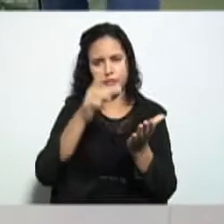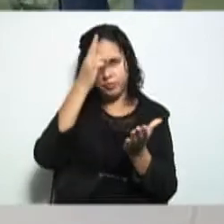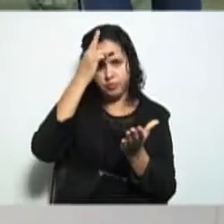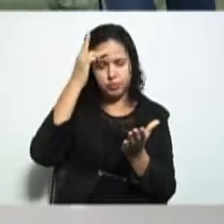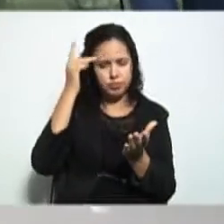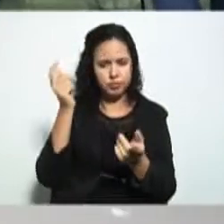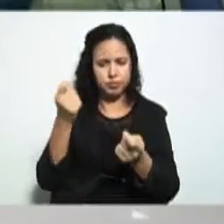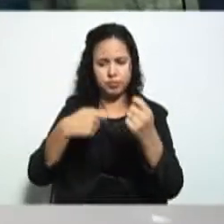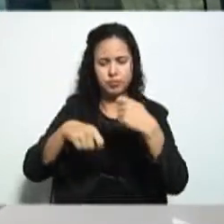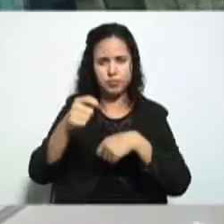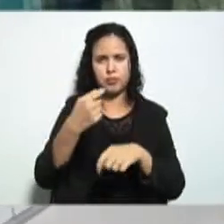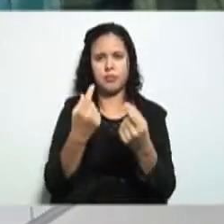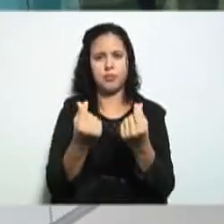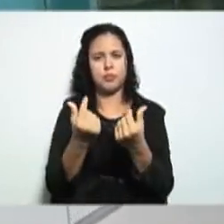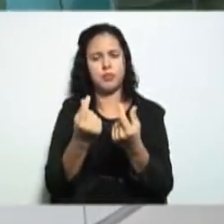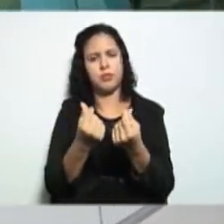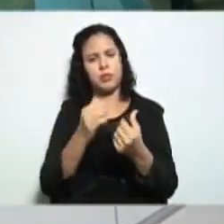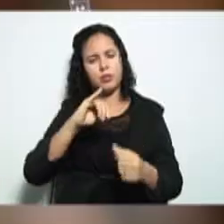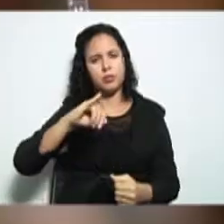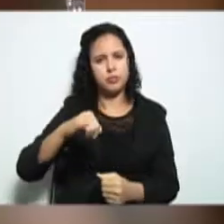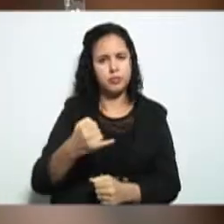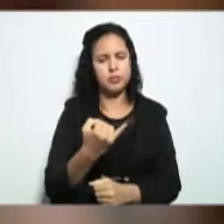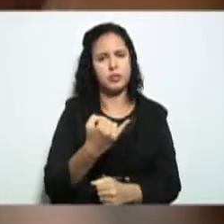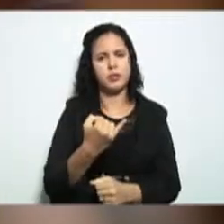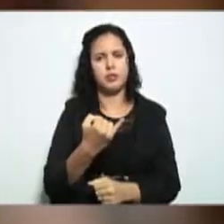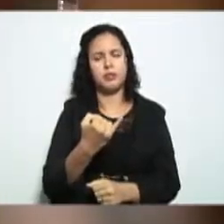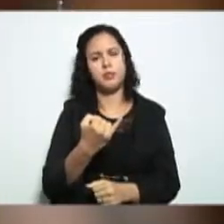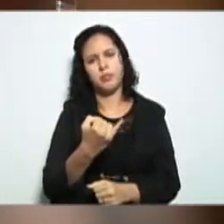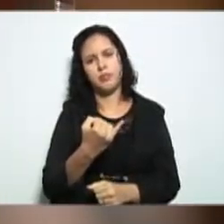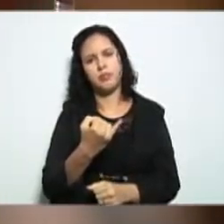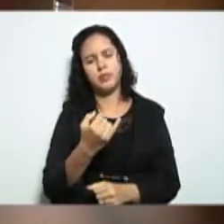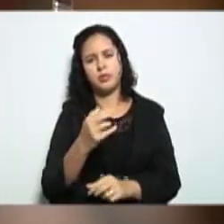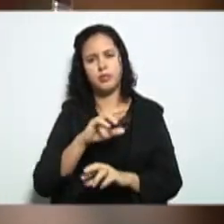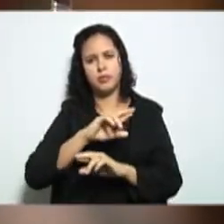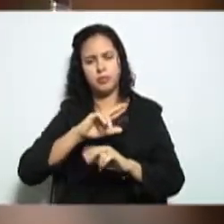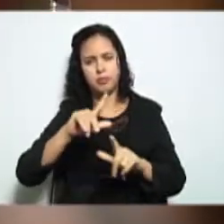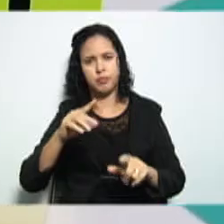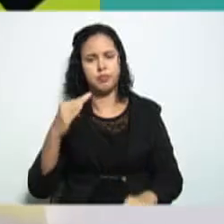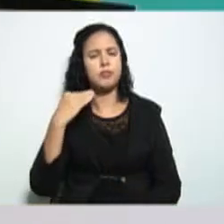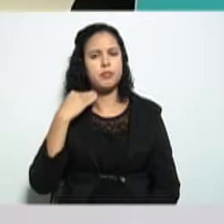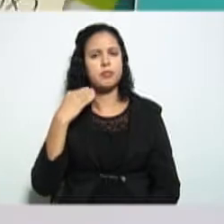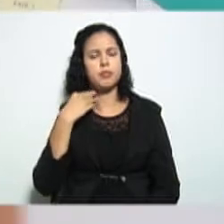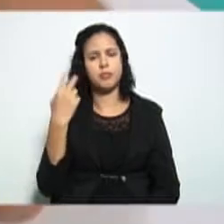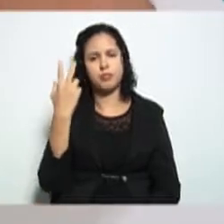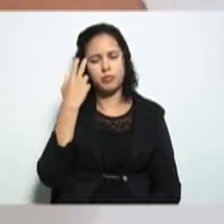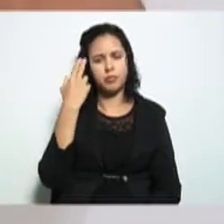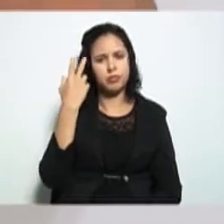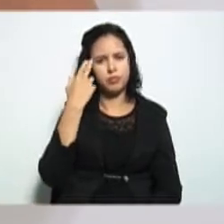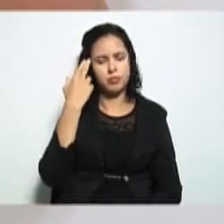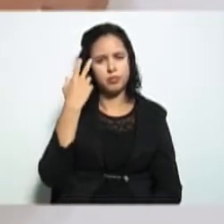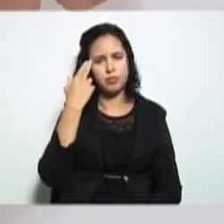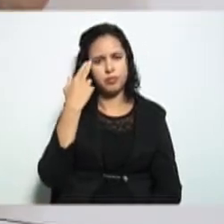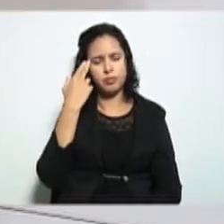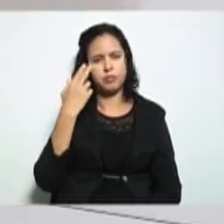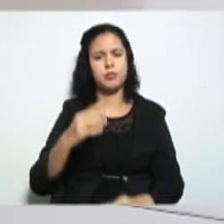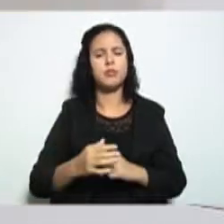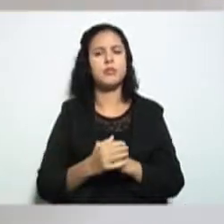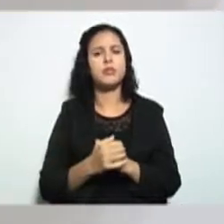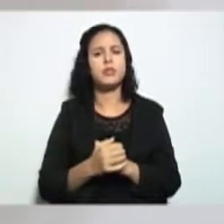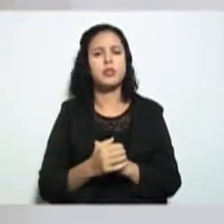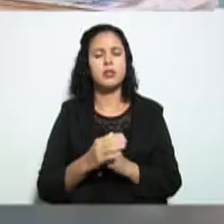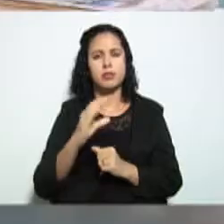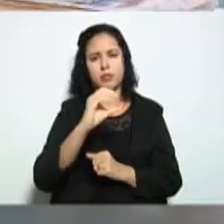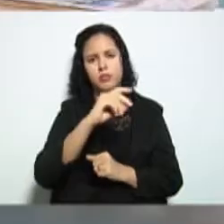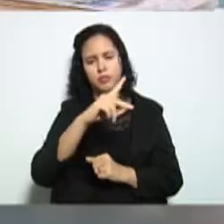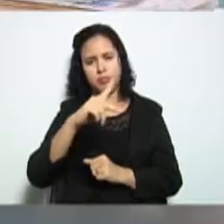suas finanças com mais vantagens do que em um banco comum, com funcionamento regulado pelo Banco Central. O